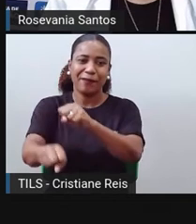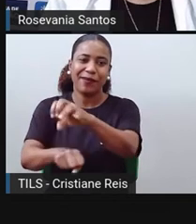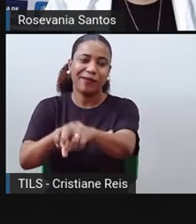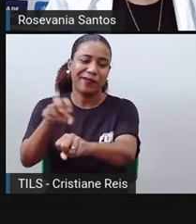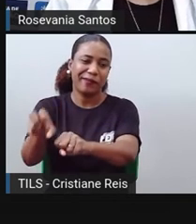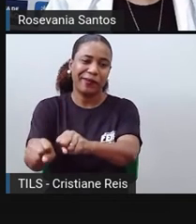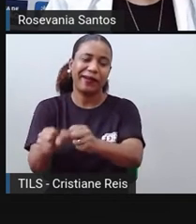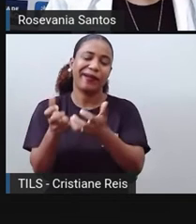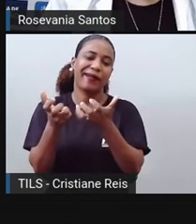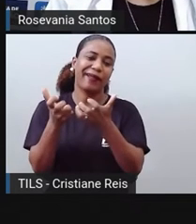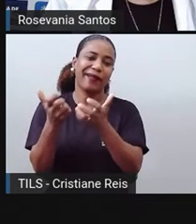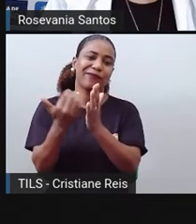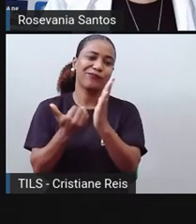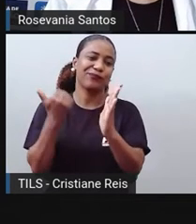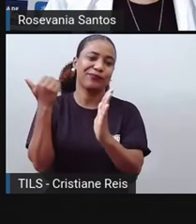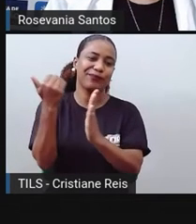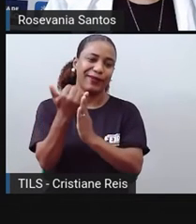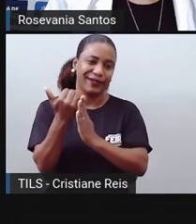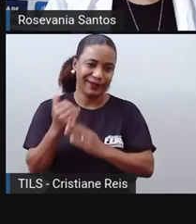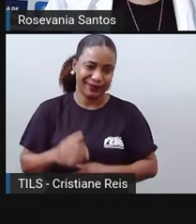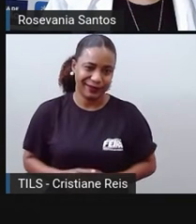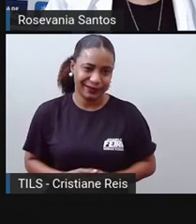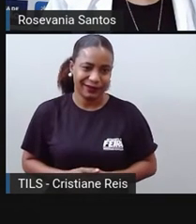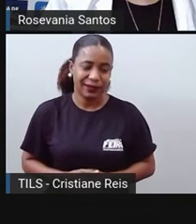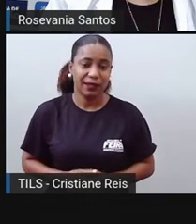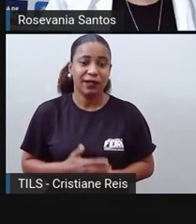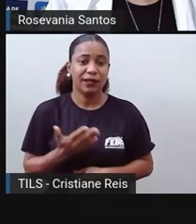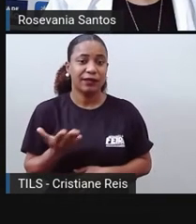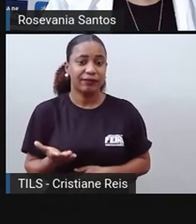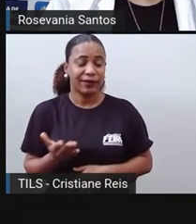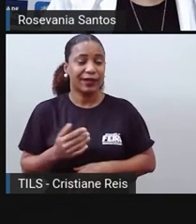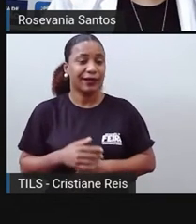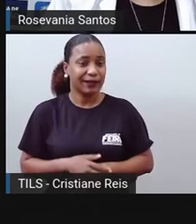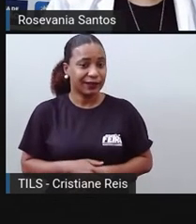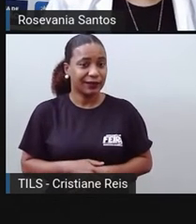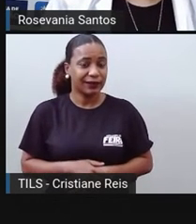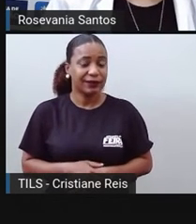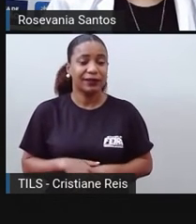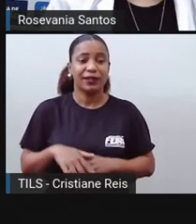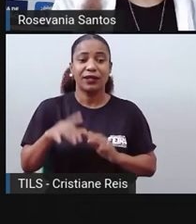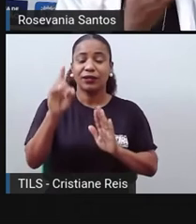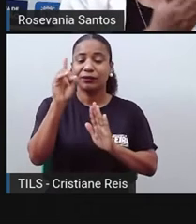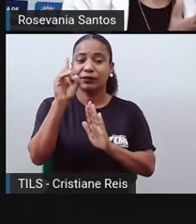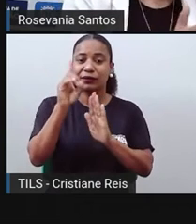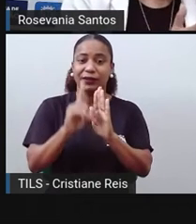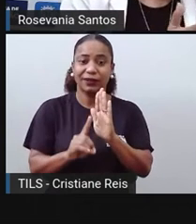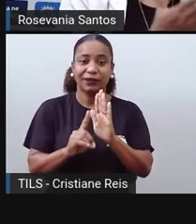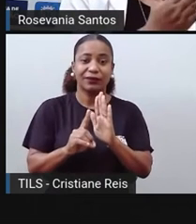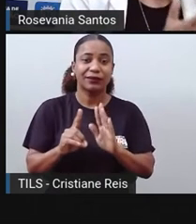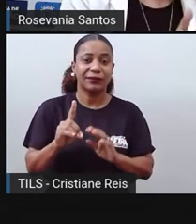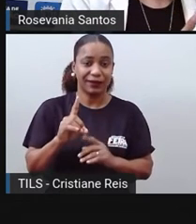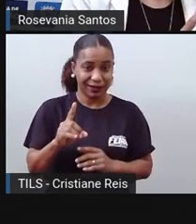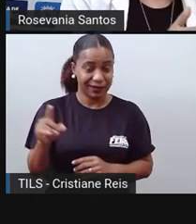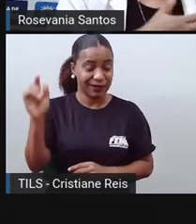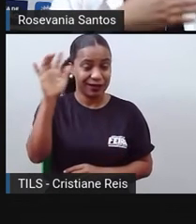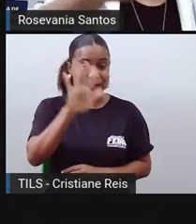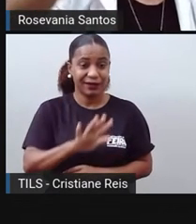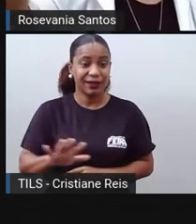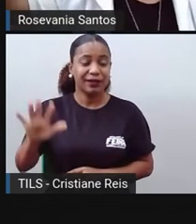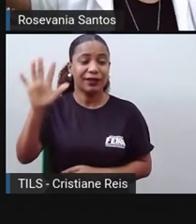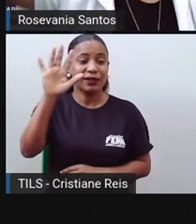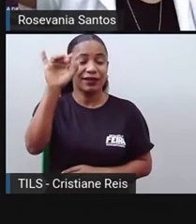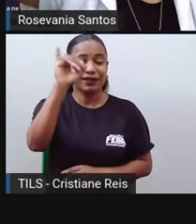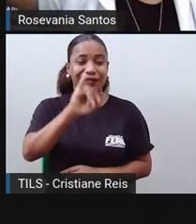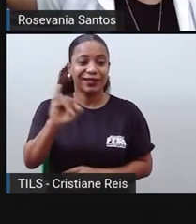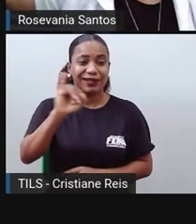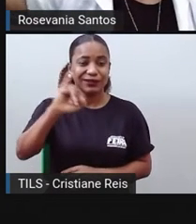na realidade esse espaço de direito internacional são de 200 milhas das águas marítimas. Então, do seu continente